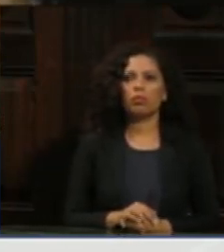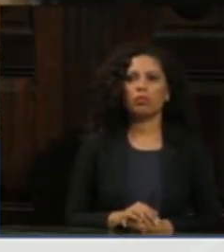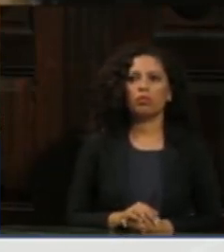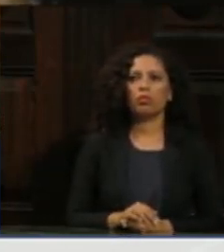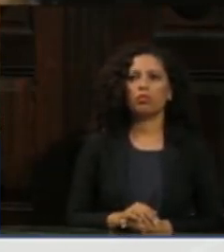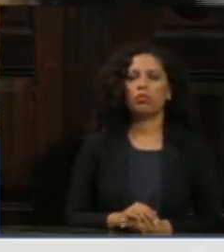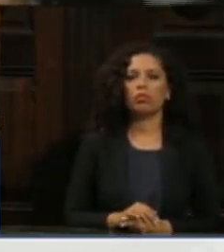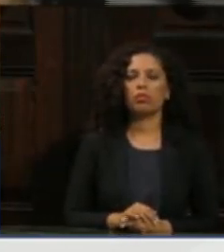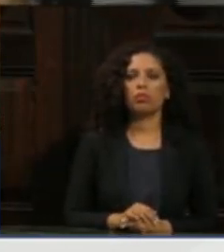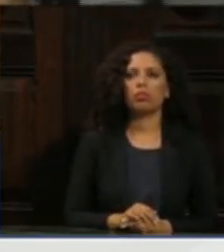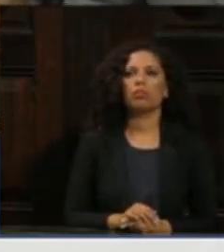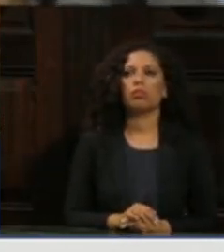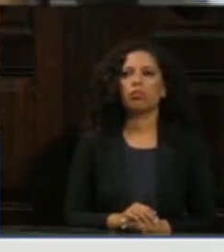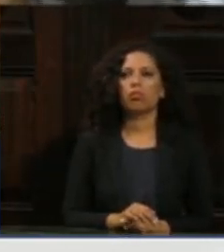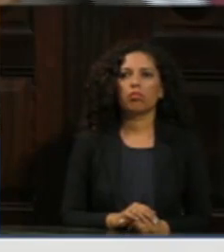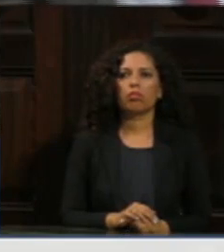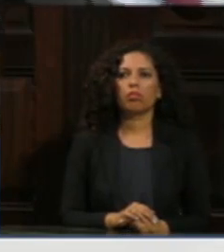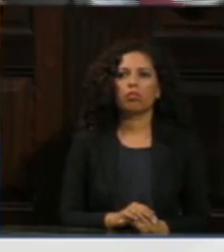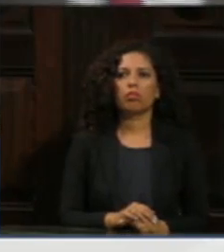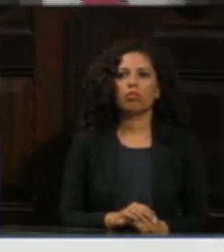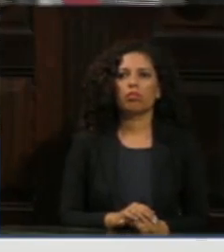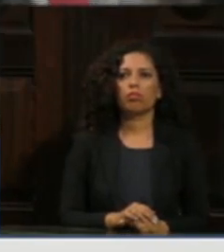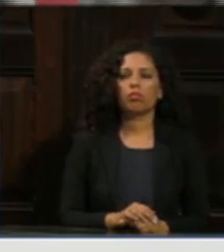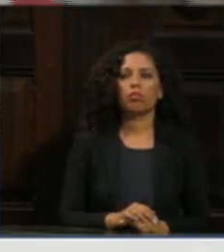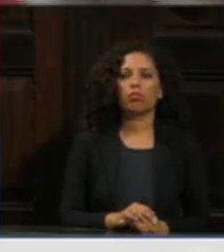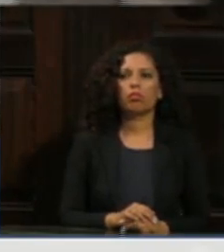enfrentar sucessivas situações